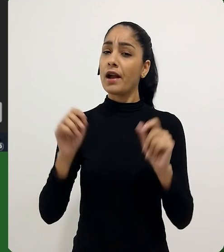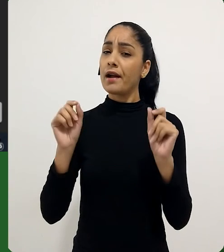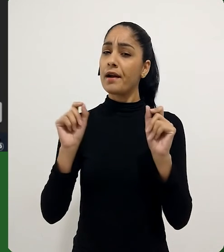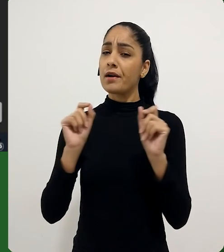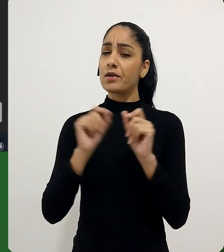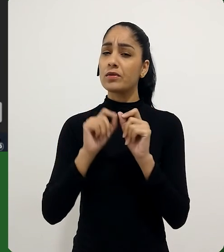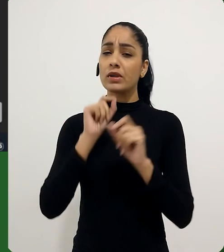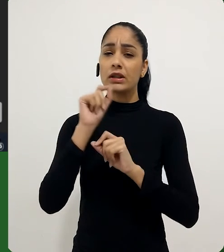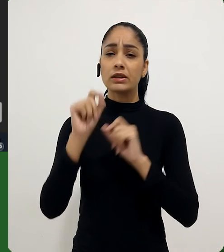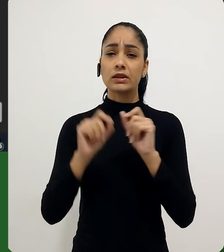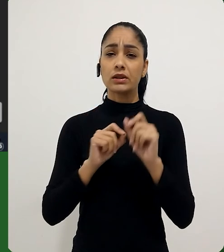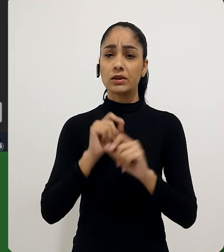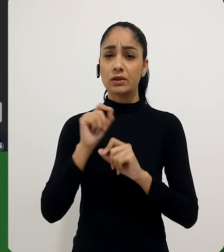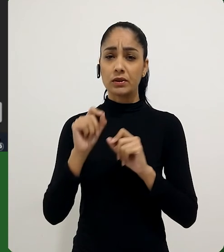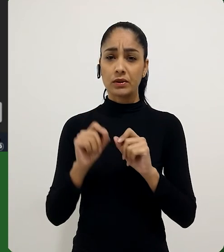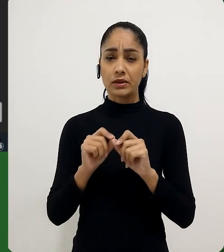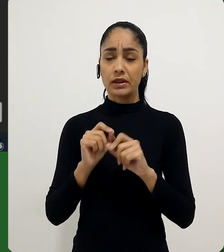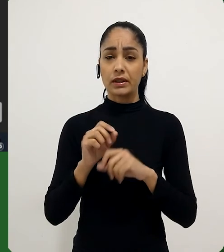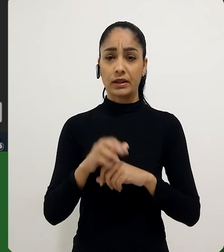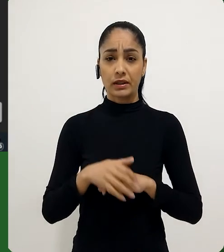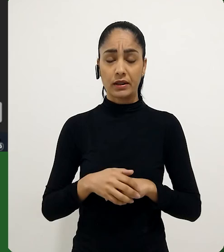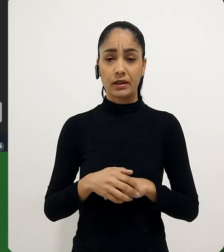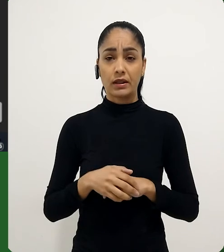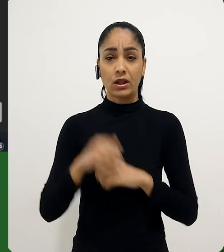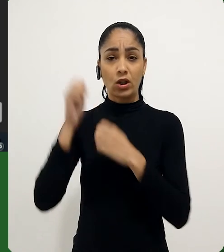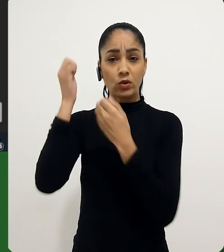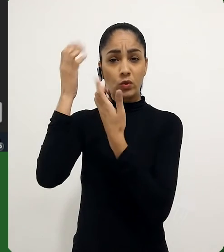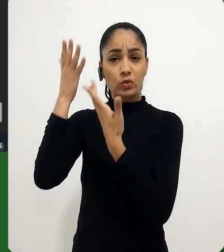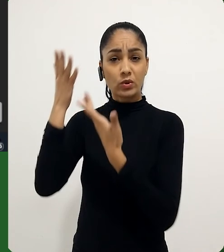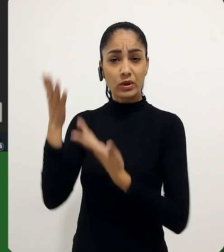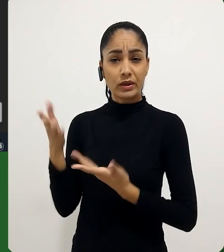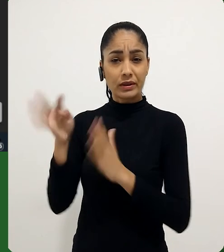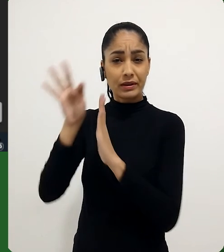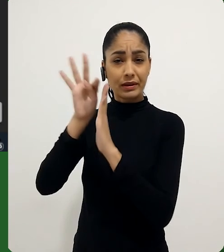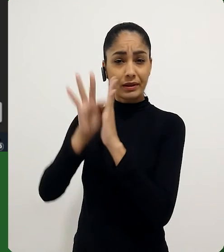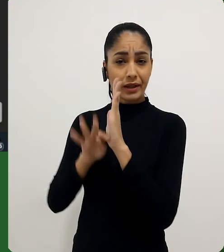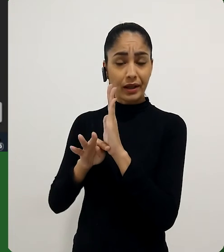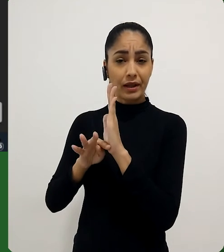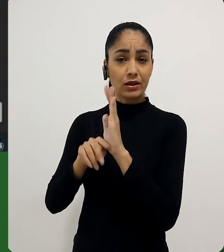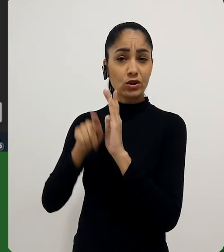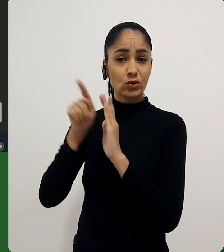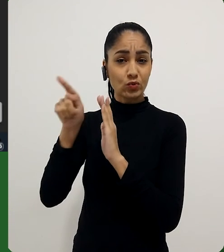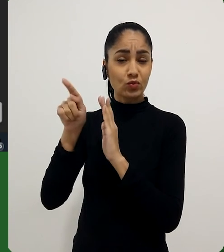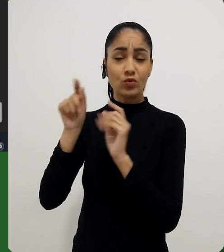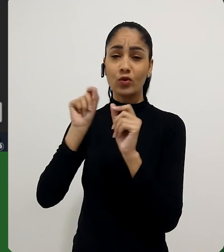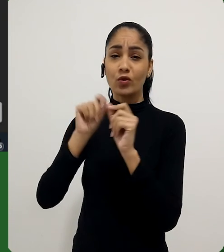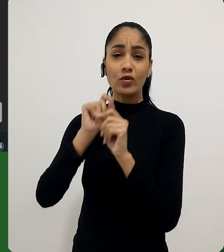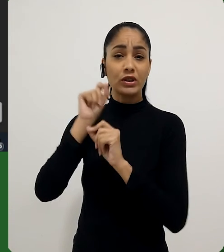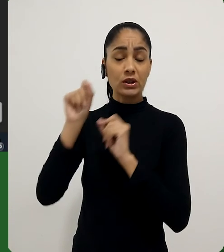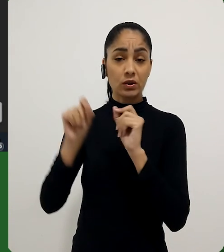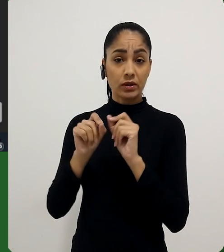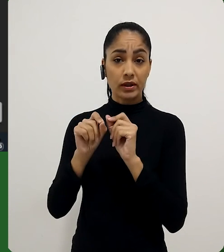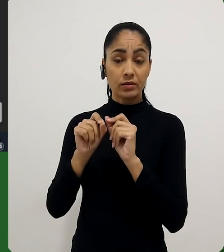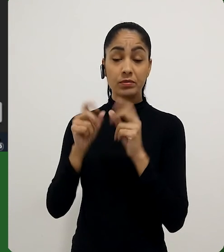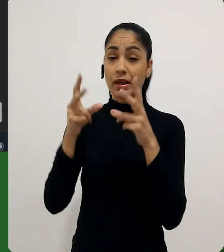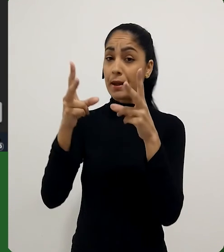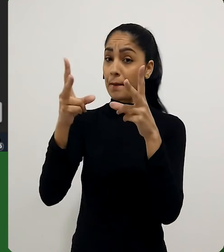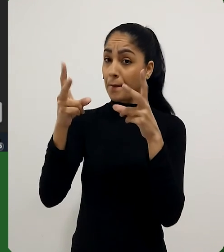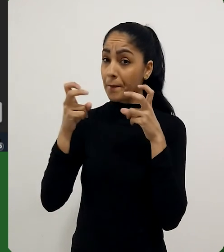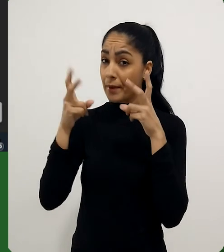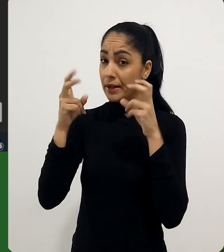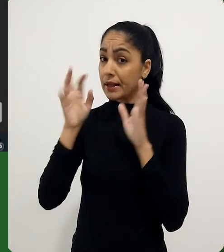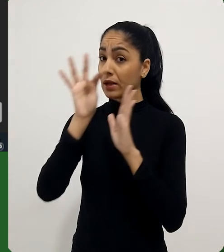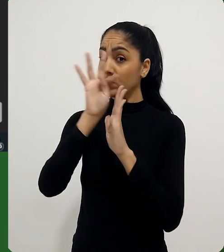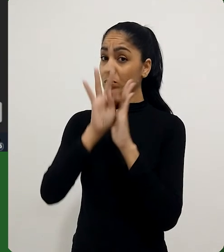eu fiz? Escrevi um bilhete que deixei na portaria para que o senhor entendesse direitinho o que